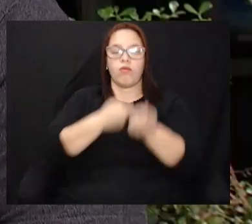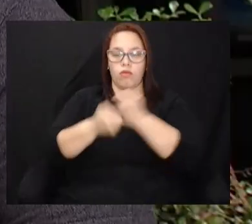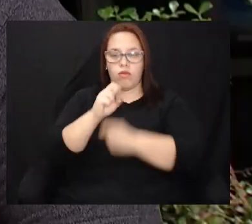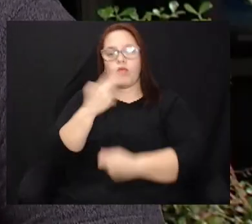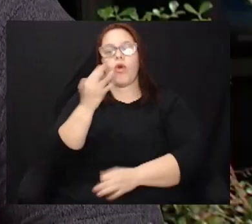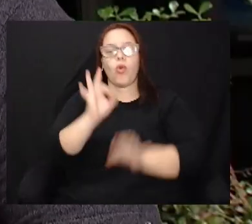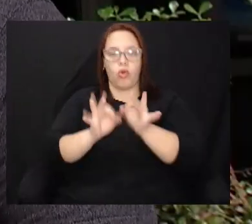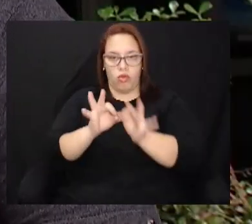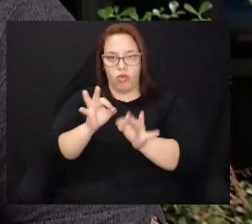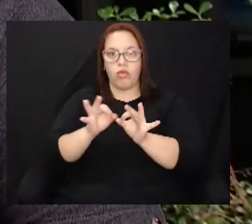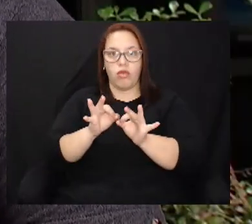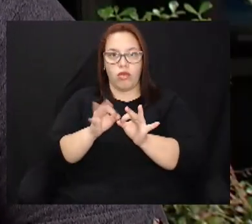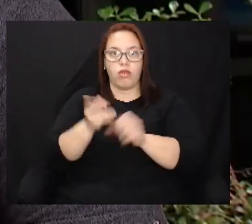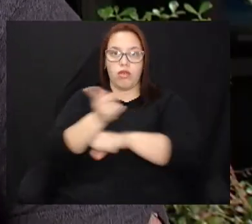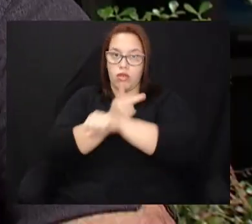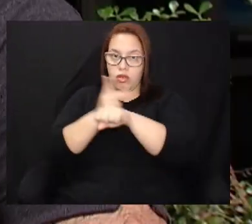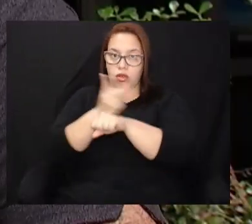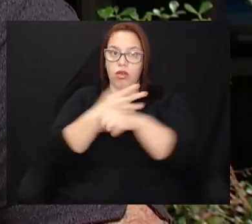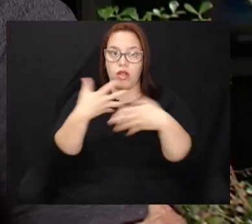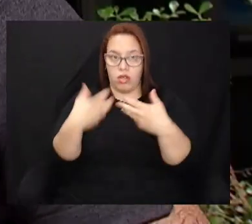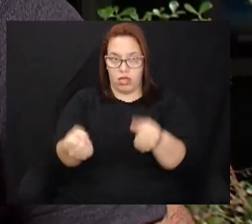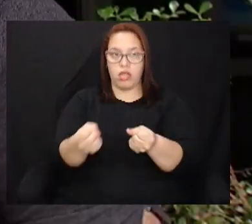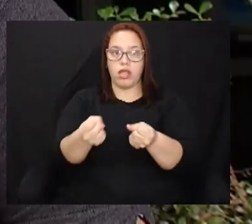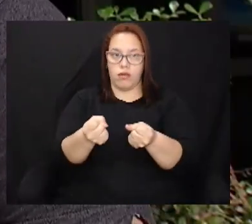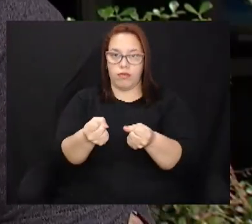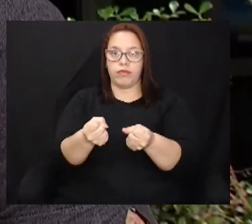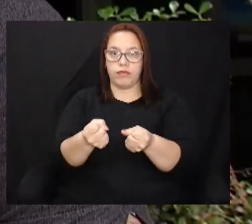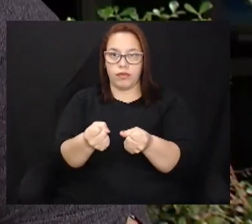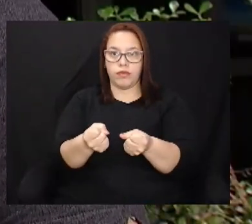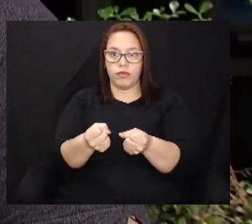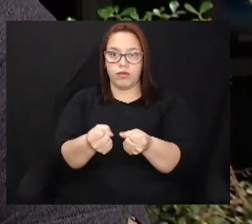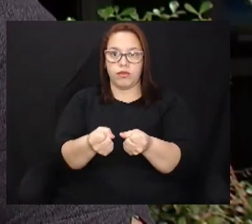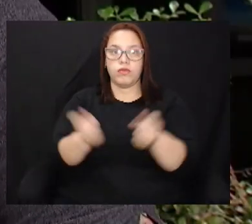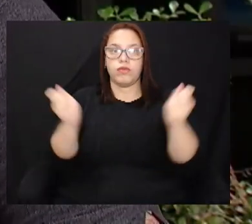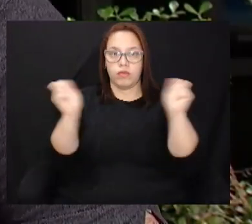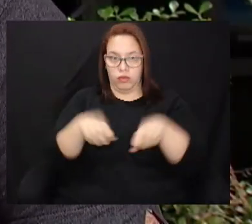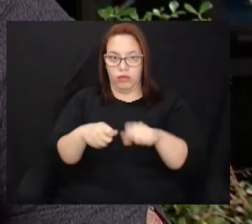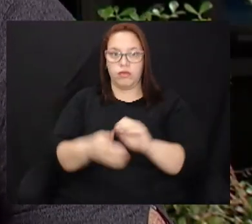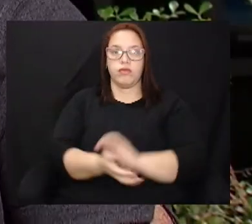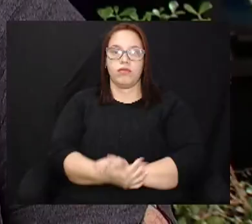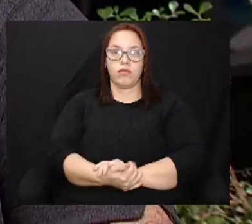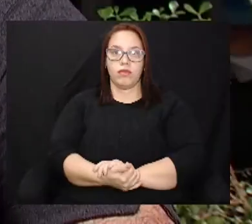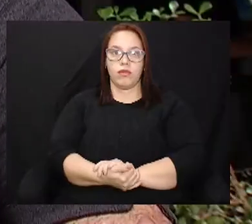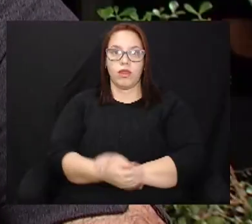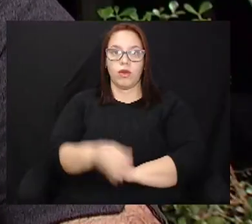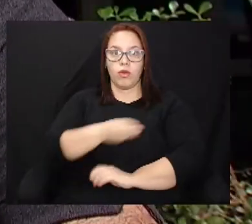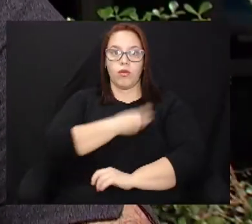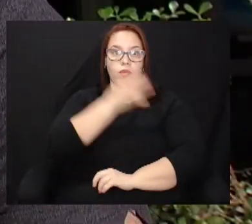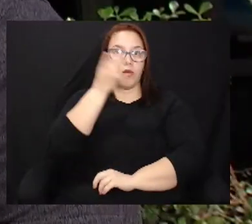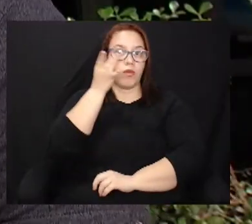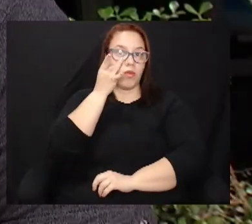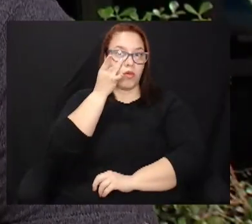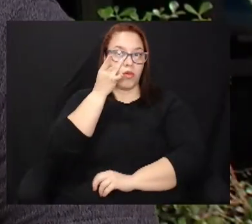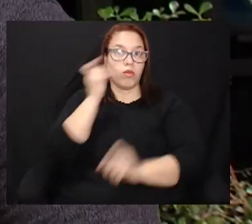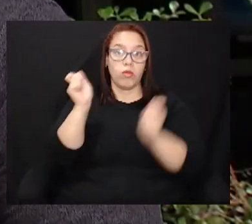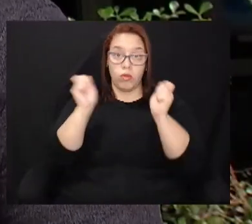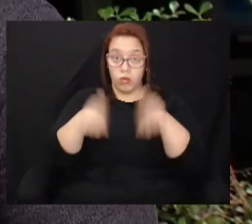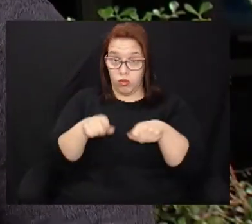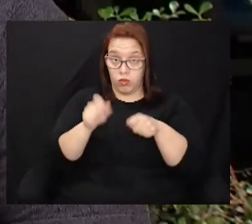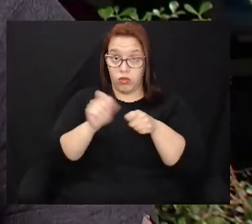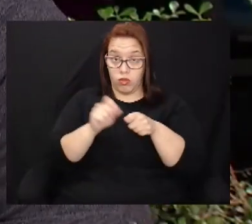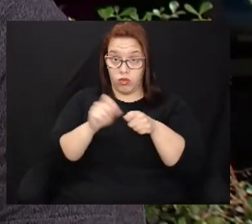e procurar a adesão. Então, isso também é possível fazer via presencial. E é possível também fazer via